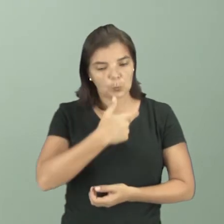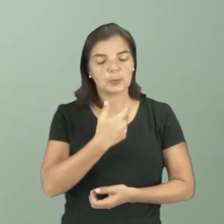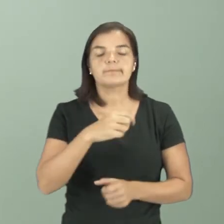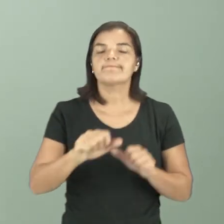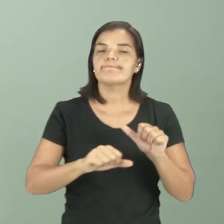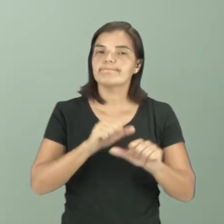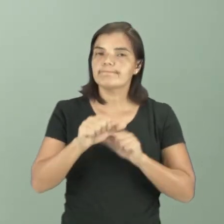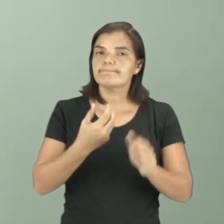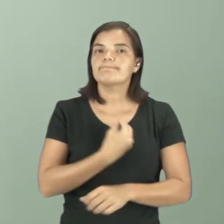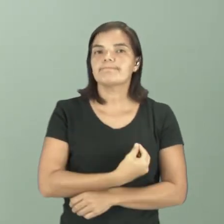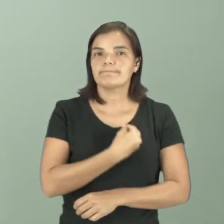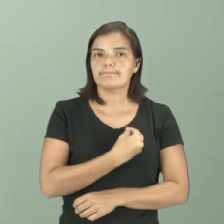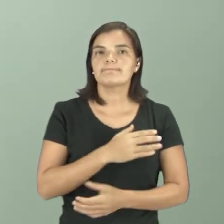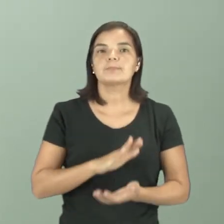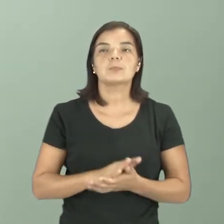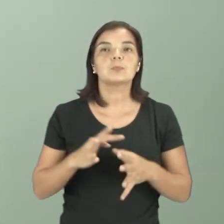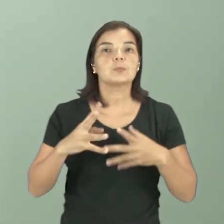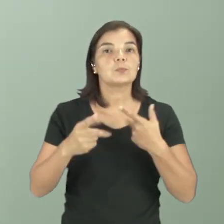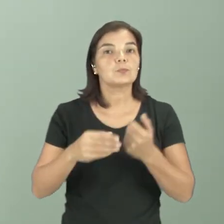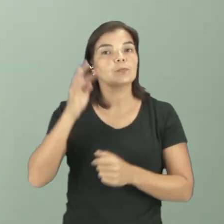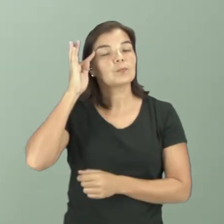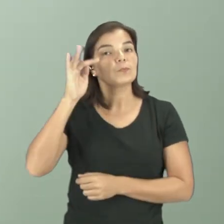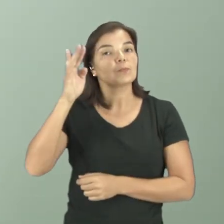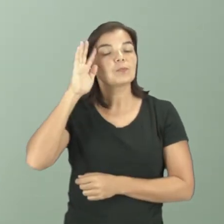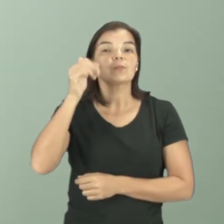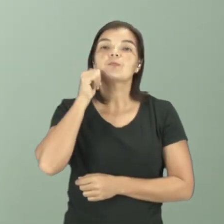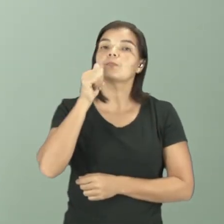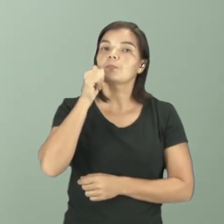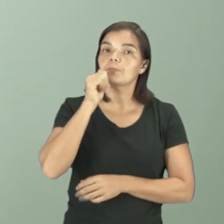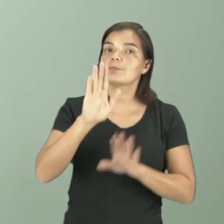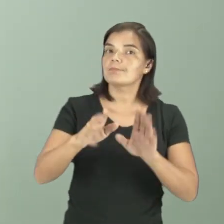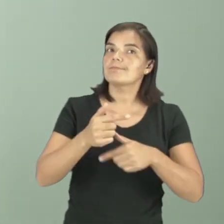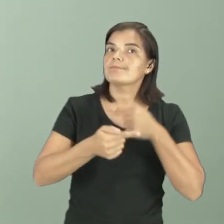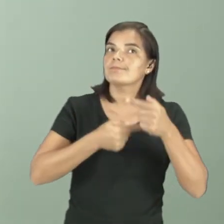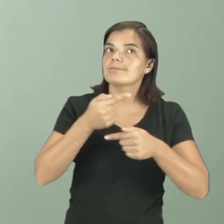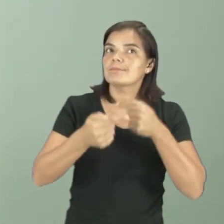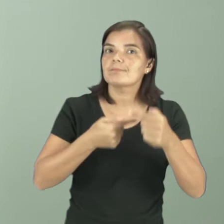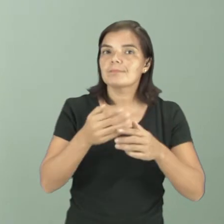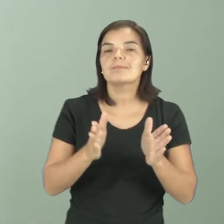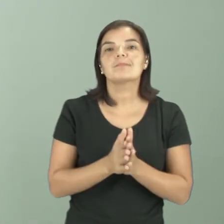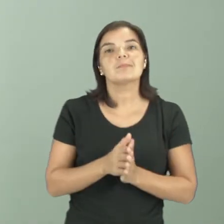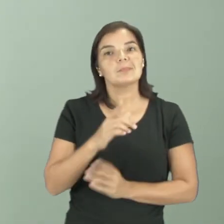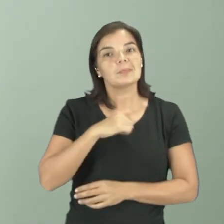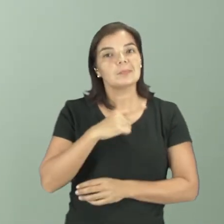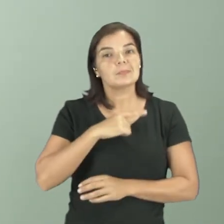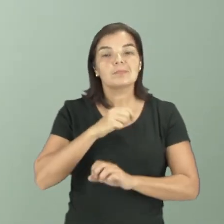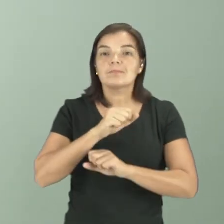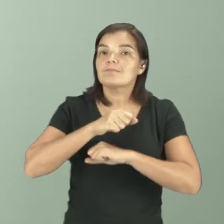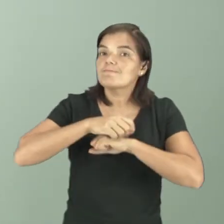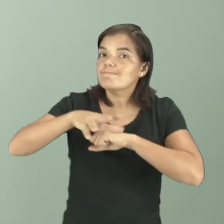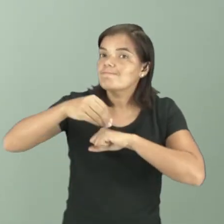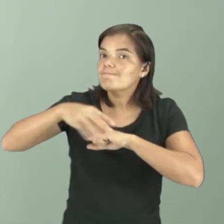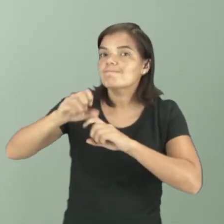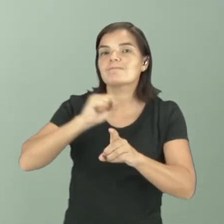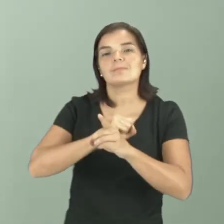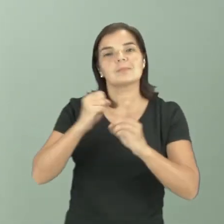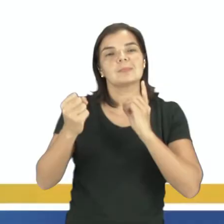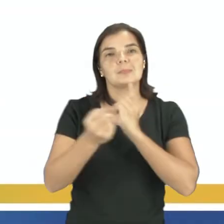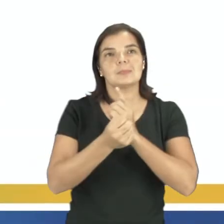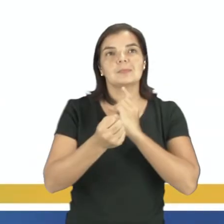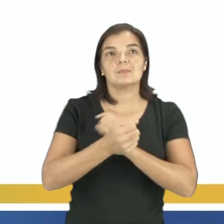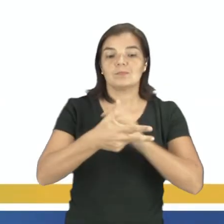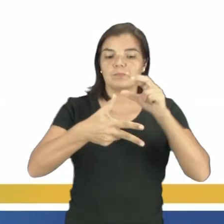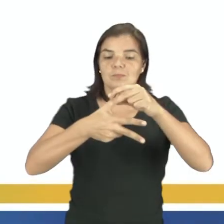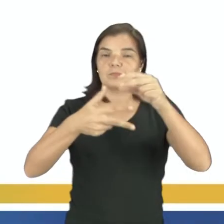meu ser, ela desenvolveu toda uma teoria feminista que gerou, teve repercussões sociais. Vejam, a questão do